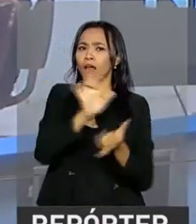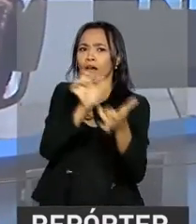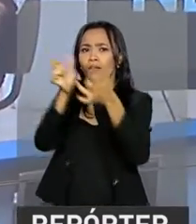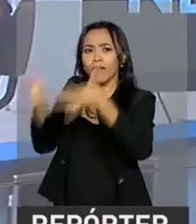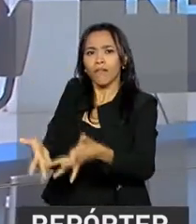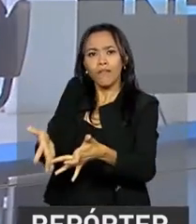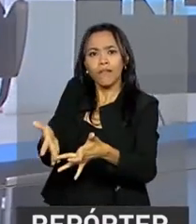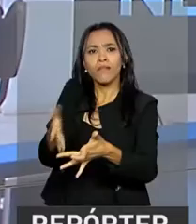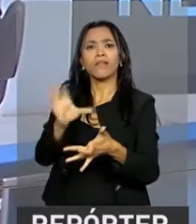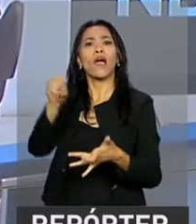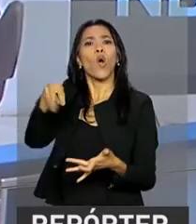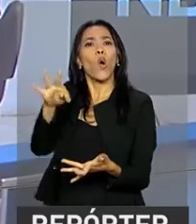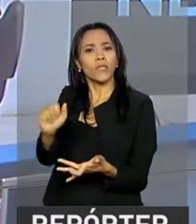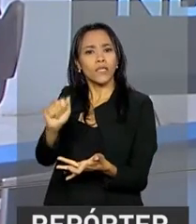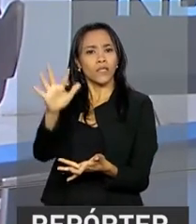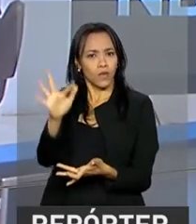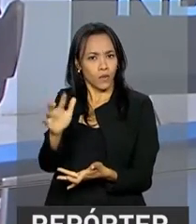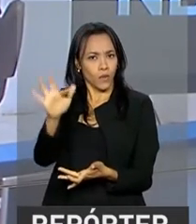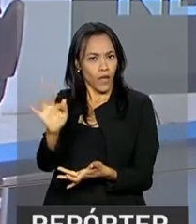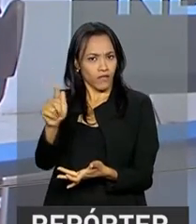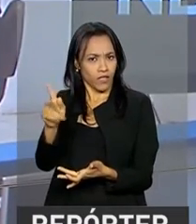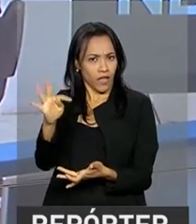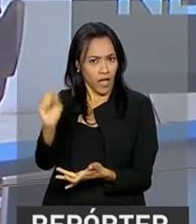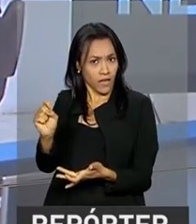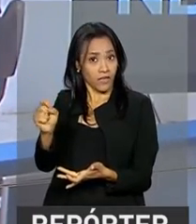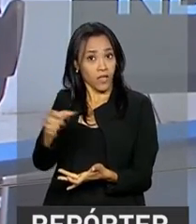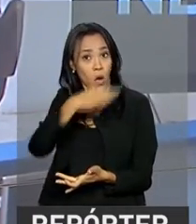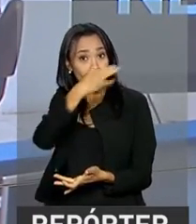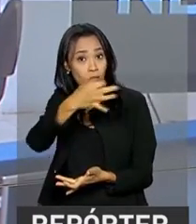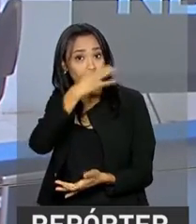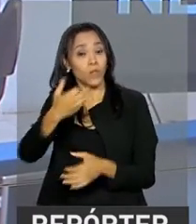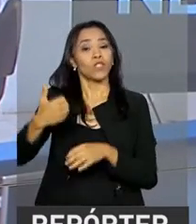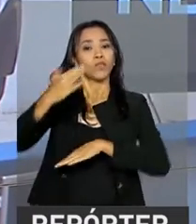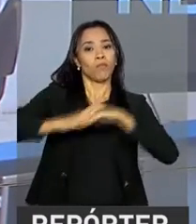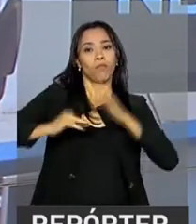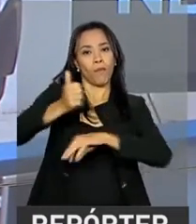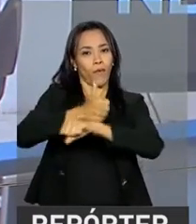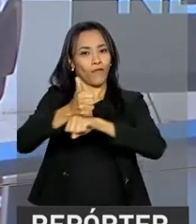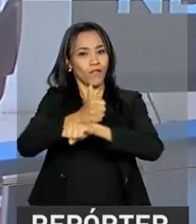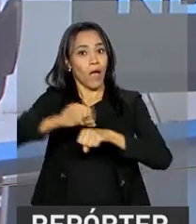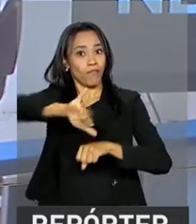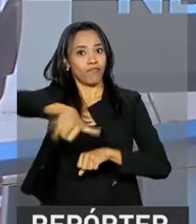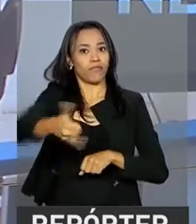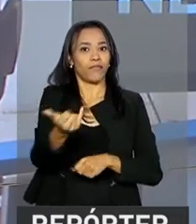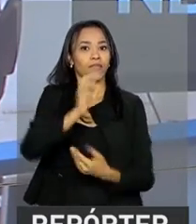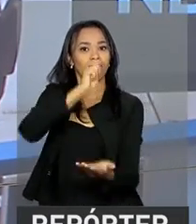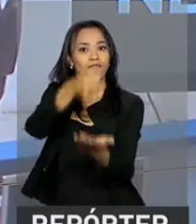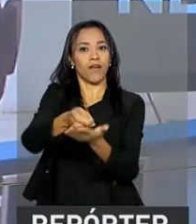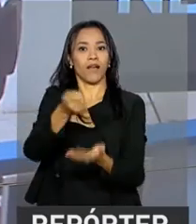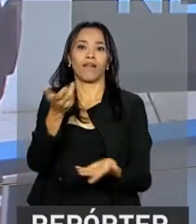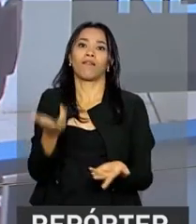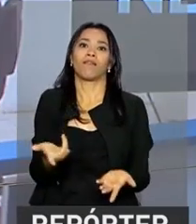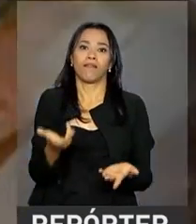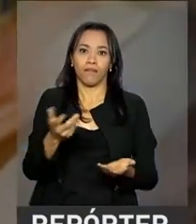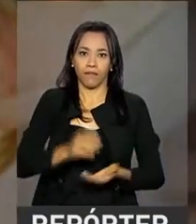das contas inativas do FGTS? A dica dos especialistas é aproveitar para colocar as contas em dia.